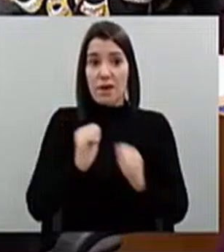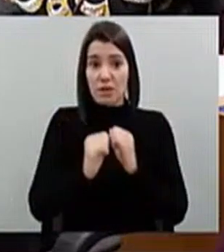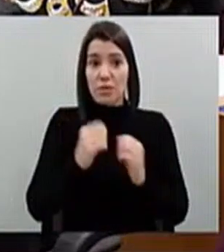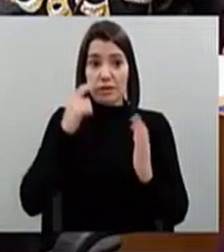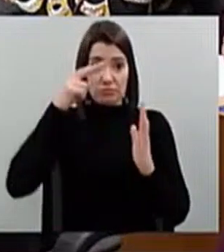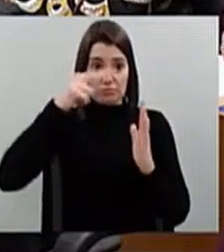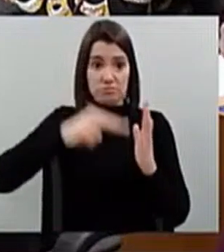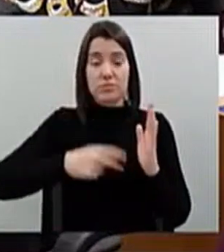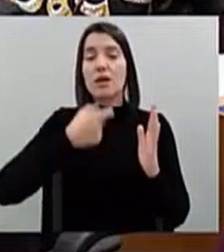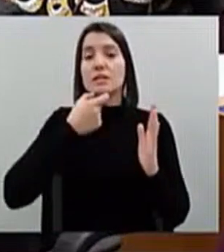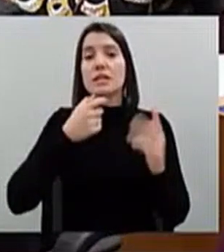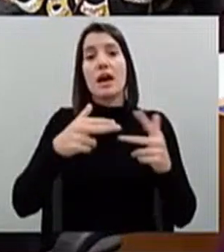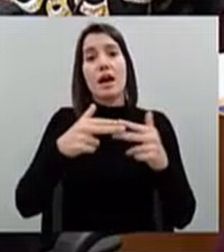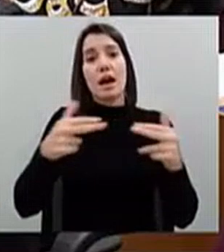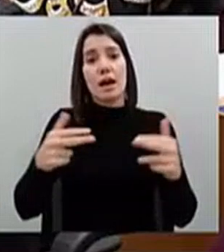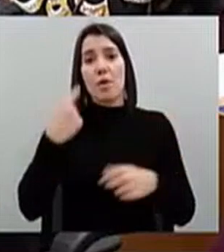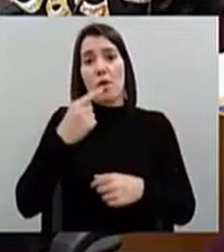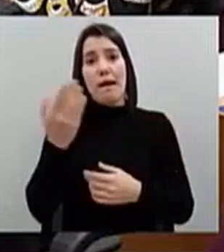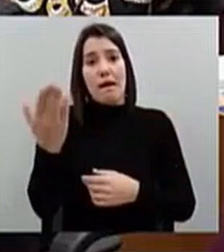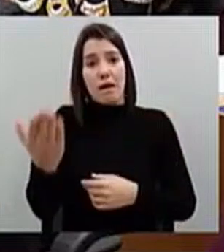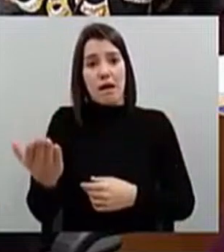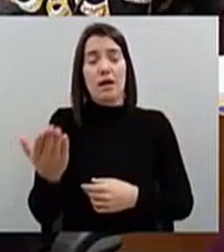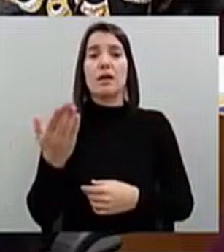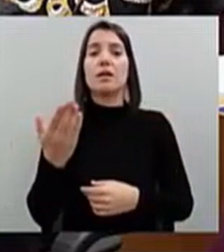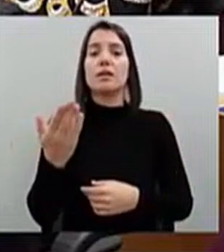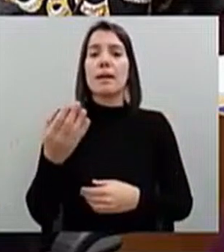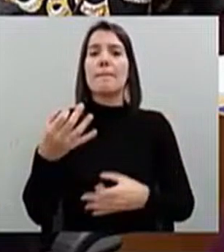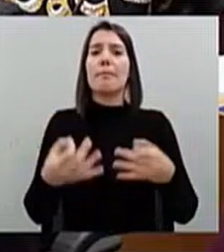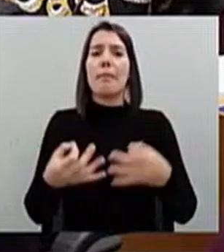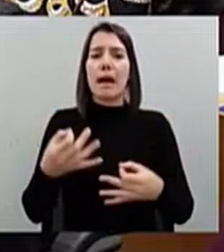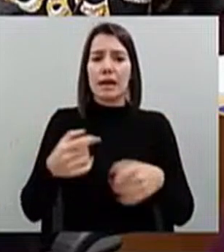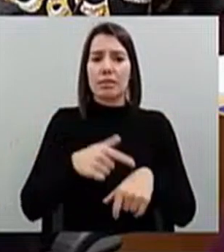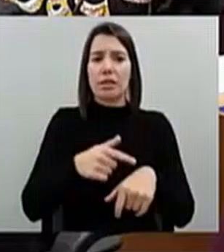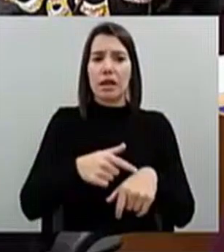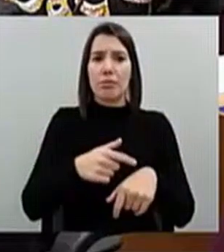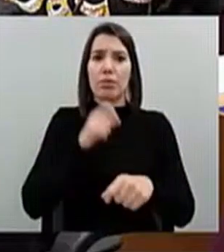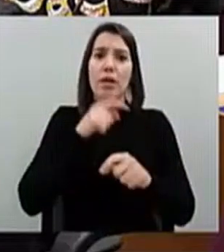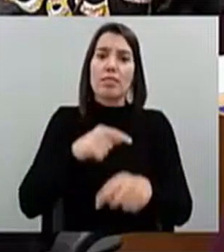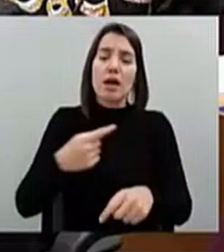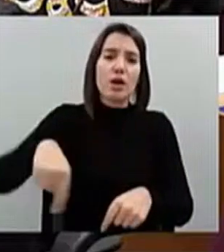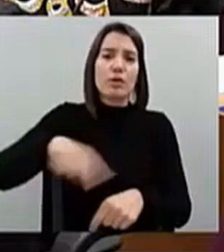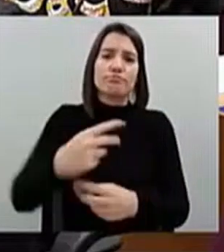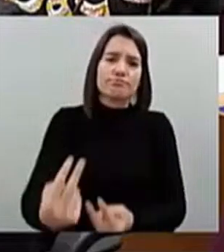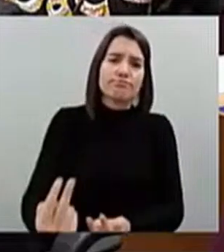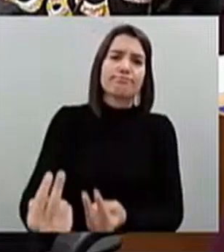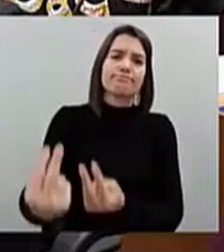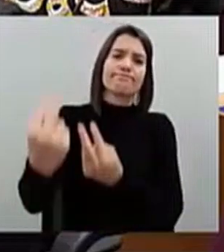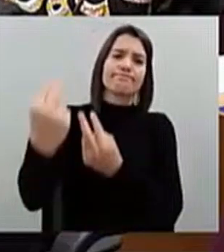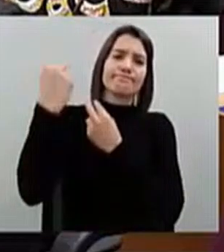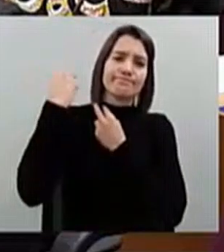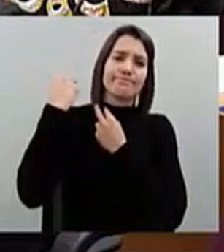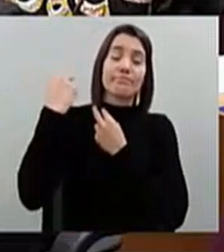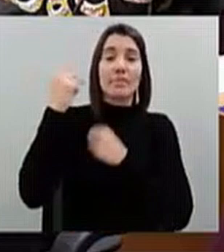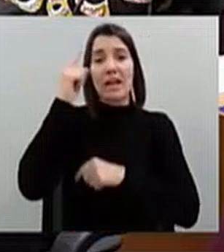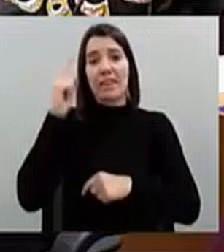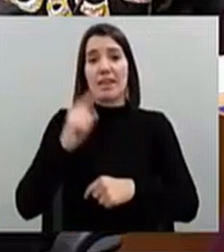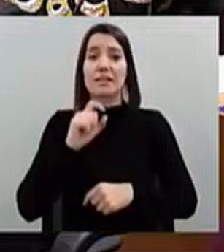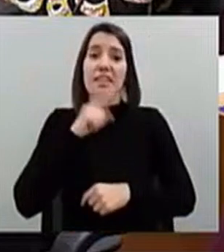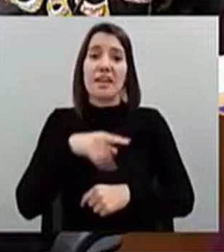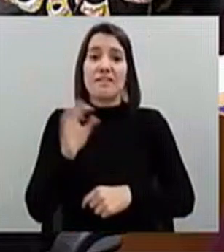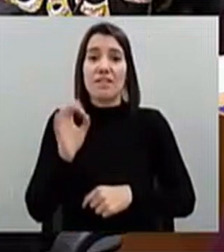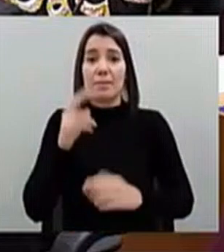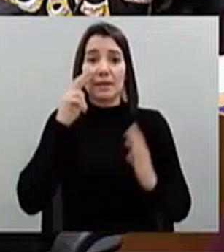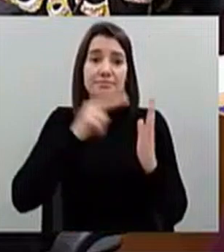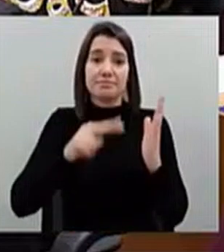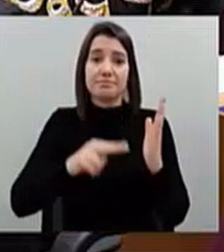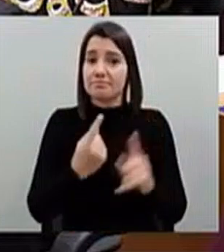Oeiras tivesse ao seu dispor uma máquina do tempo que nos permitisse a todos recuar no tempo para uma data em que fizesse sentido apreciar estes documentos. Porque não faz